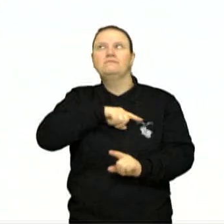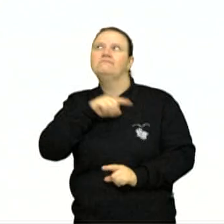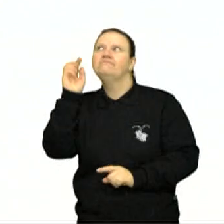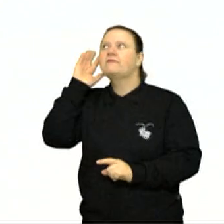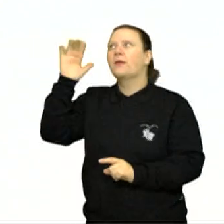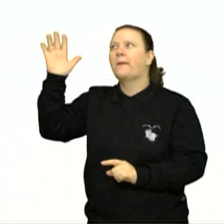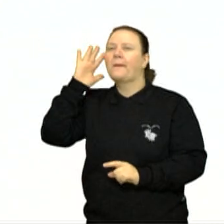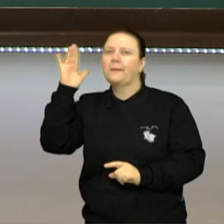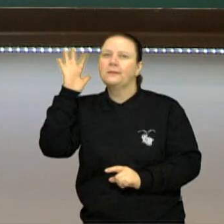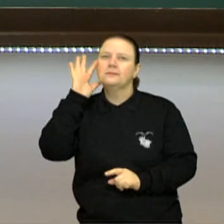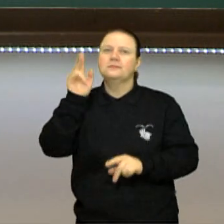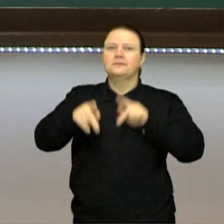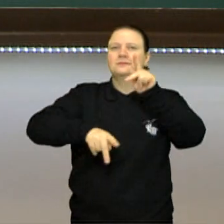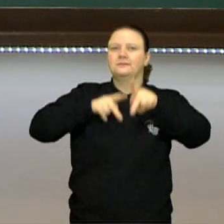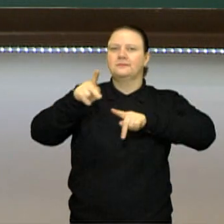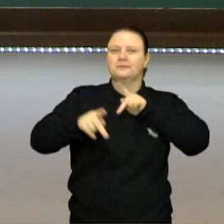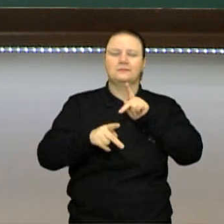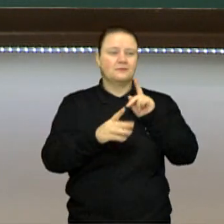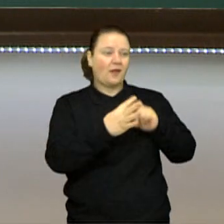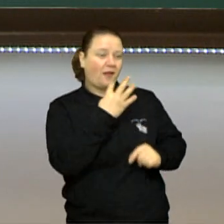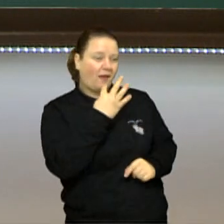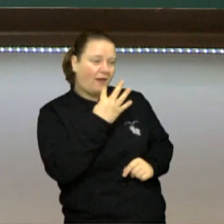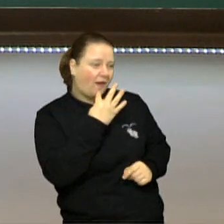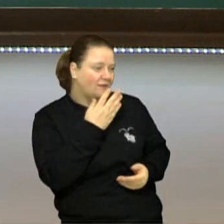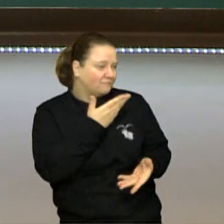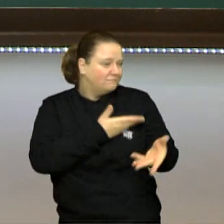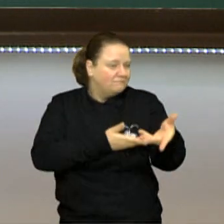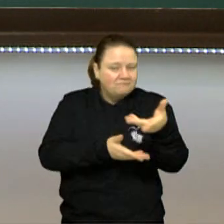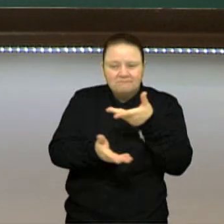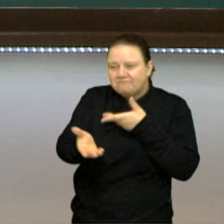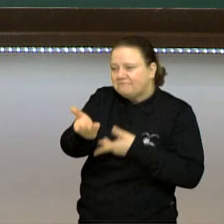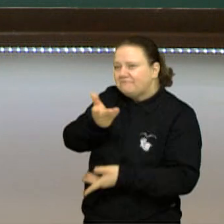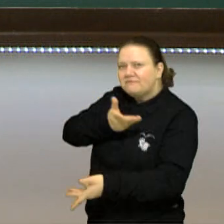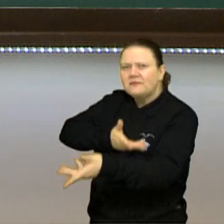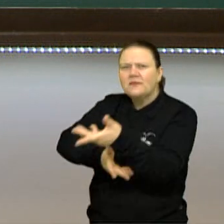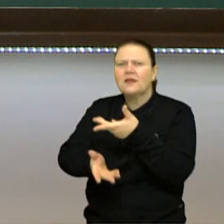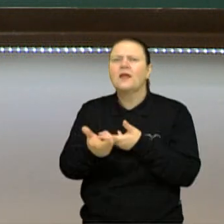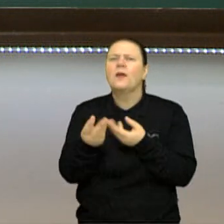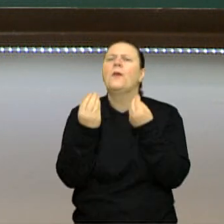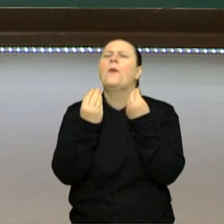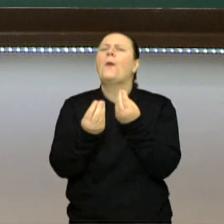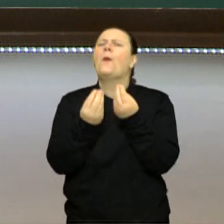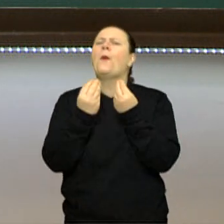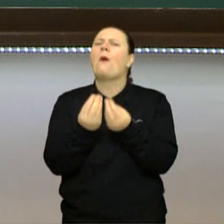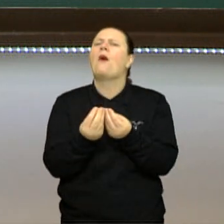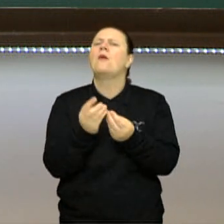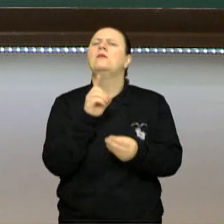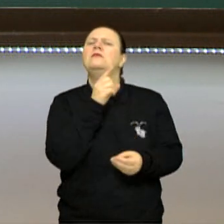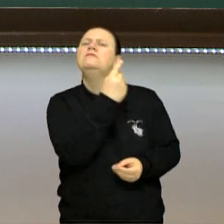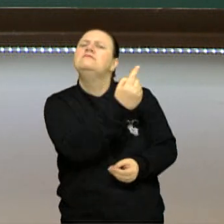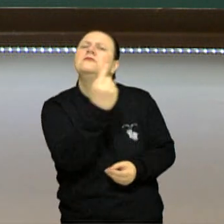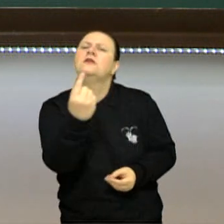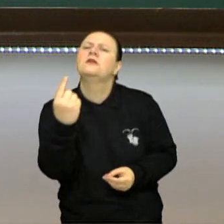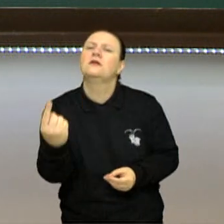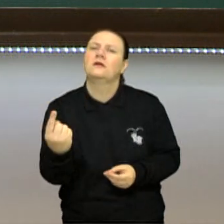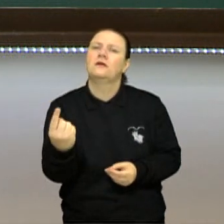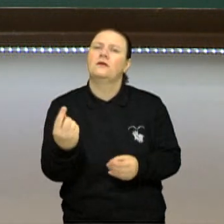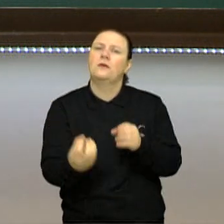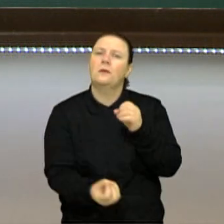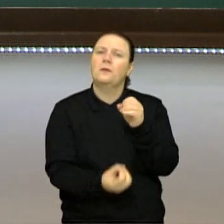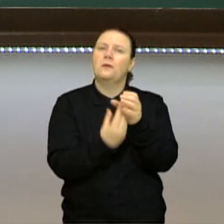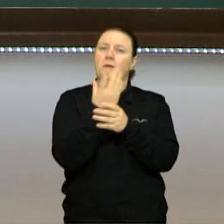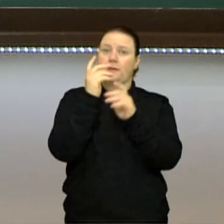dois povos diferentes se conhecendo, né? E como seria essa obra de arte, né? O que vocês iriam criar, né?